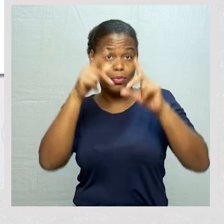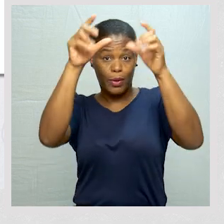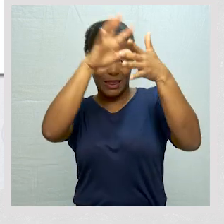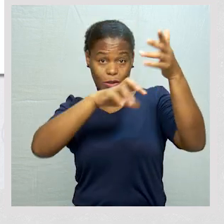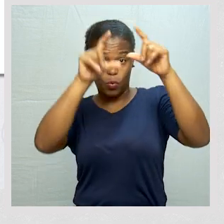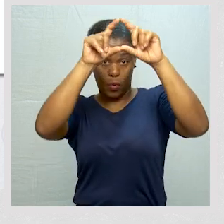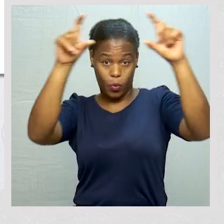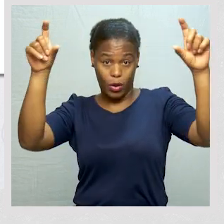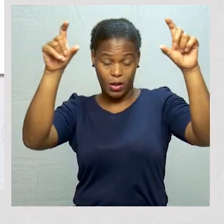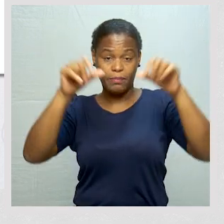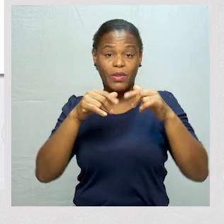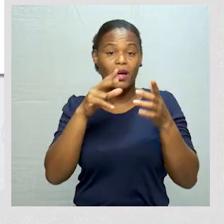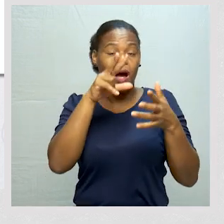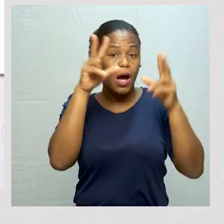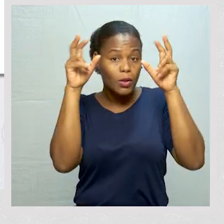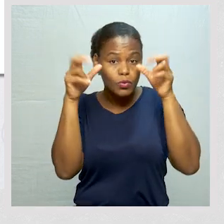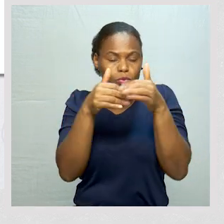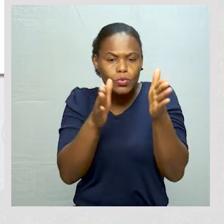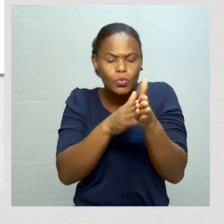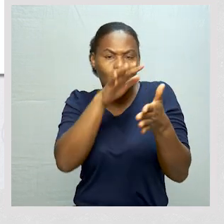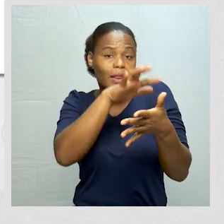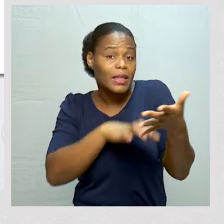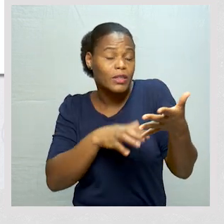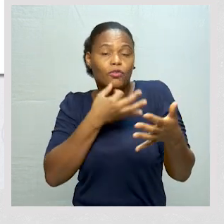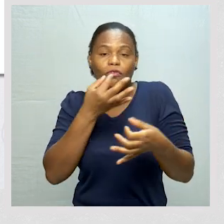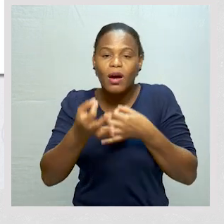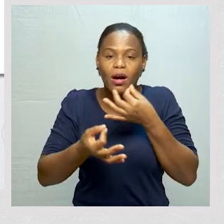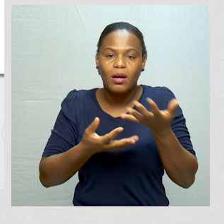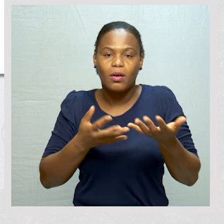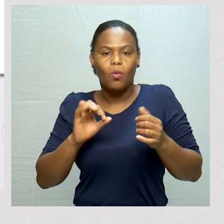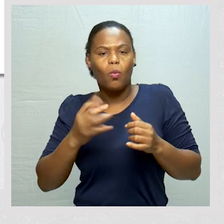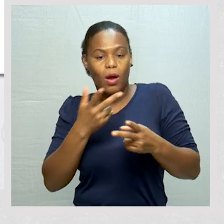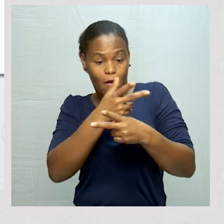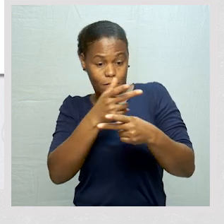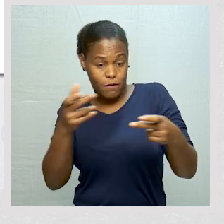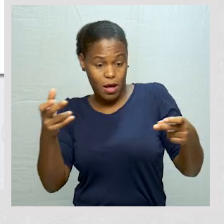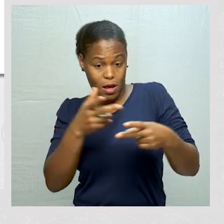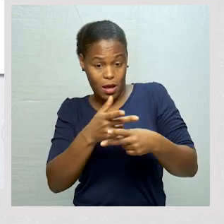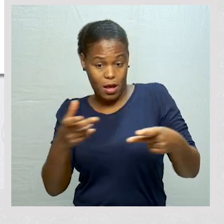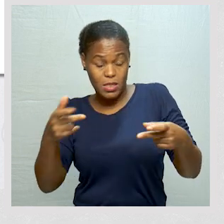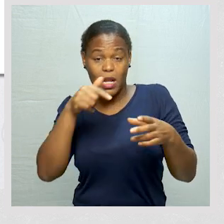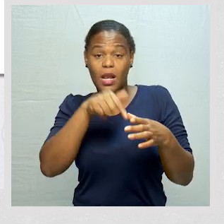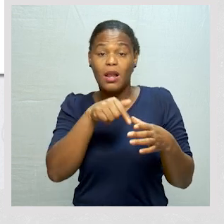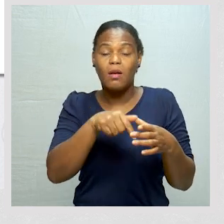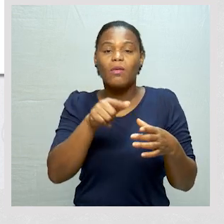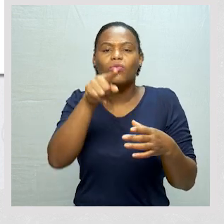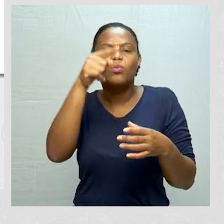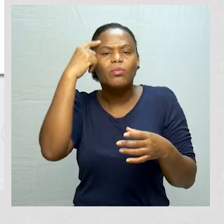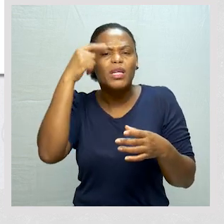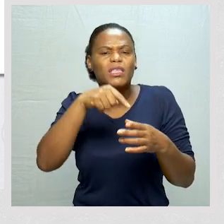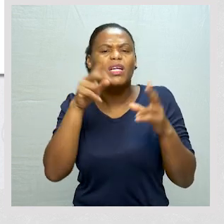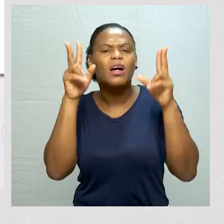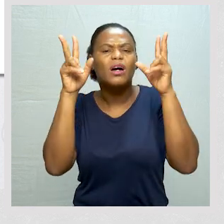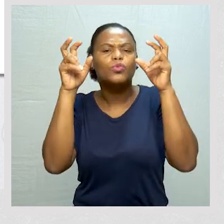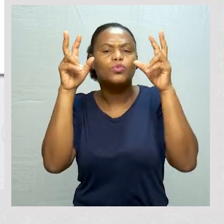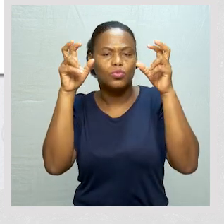tudo que se retrata dentro do texto que nós acabamos de ler. Então, qual das frases que estão aqui vocês acham que é